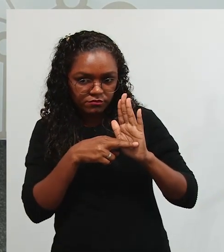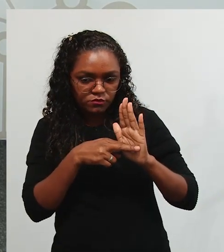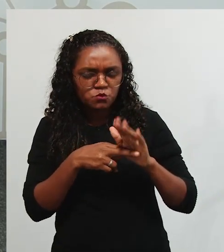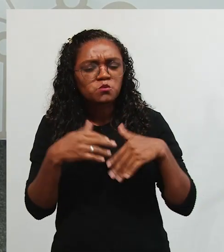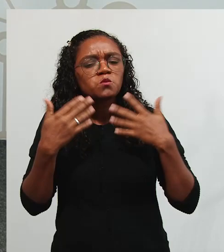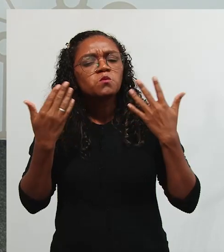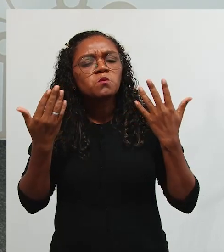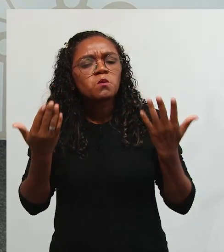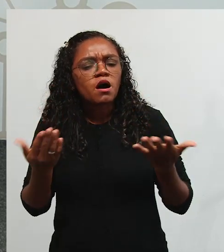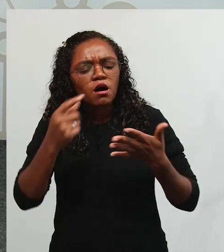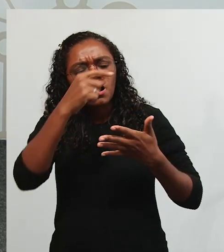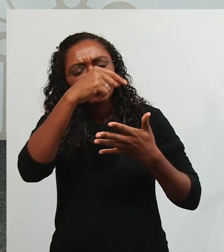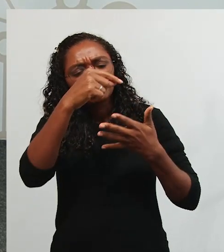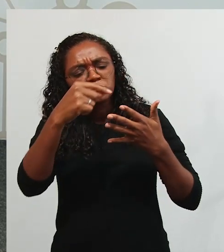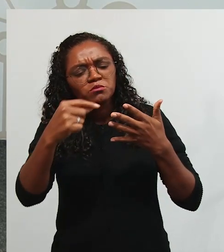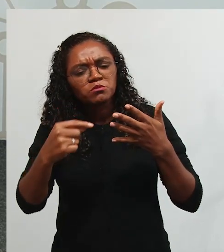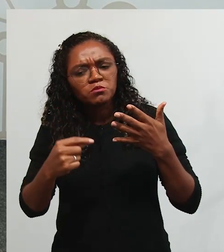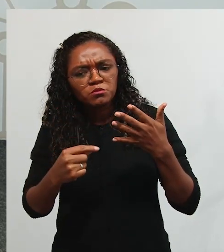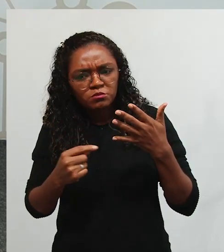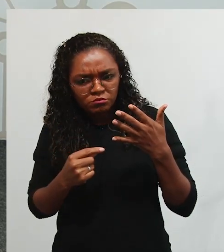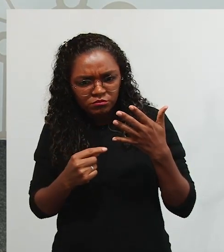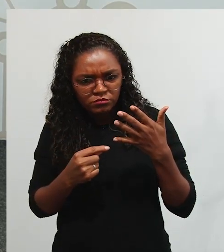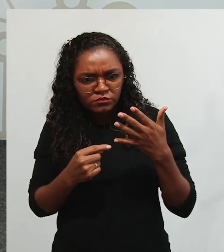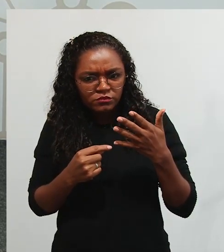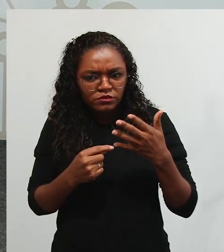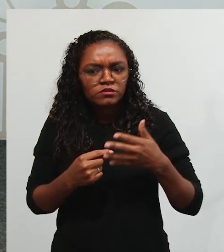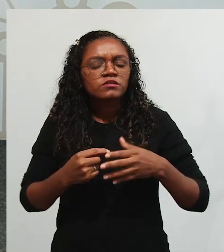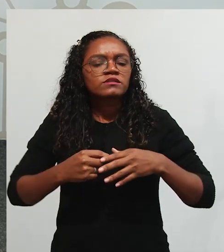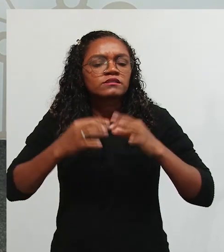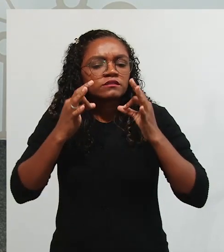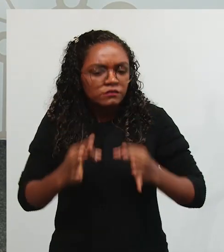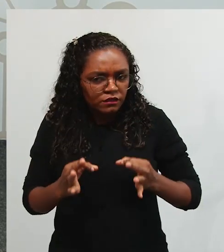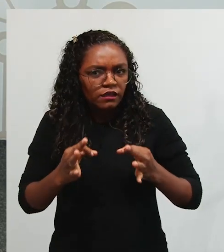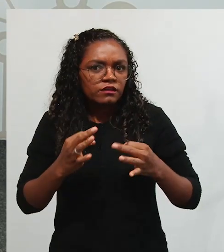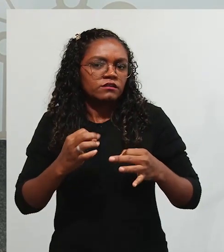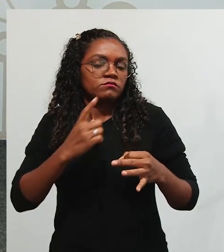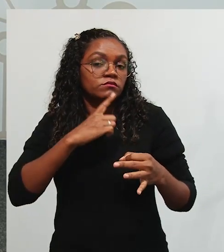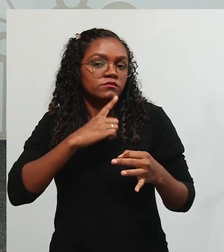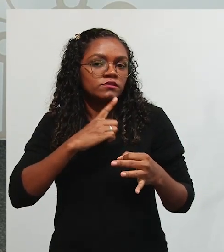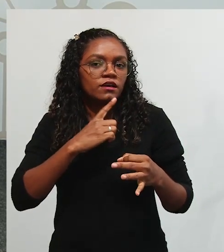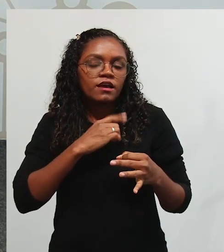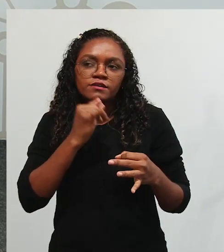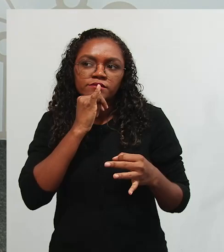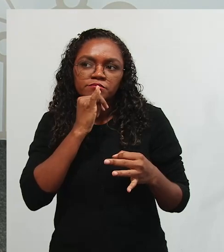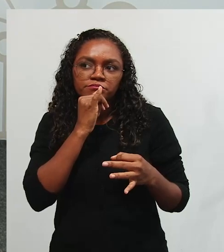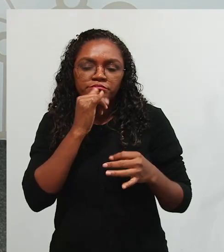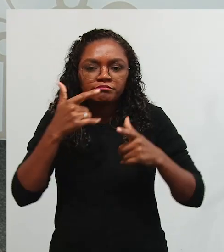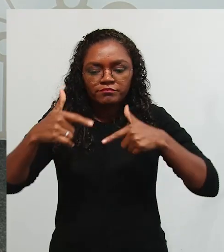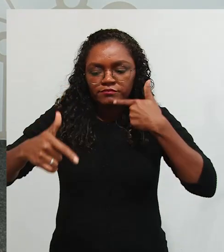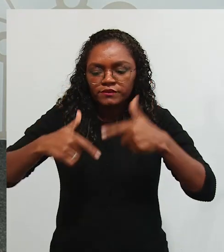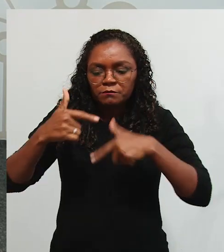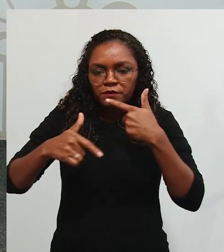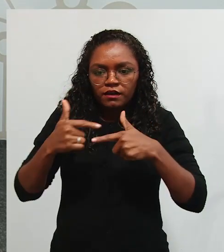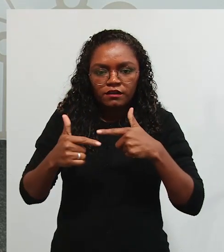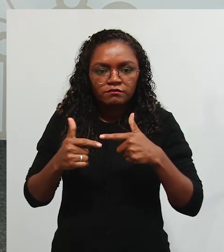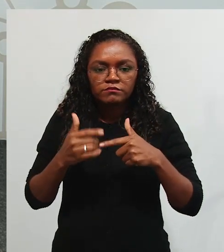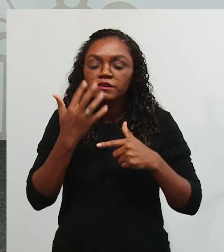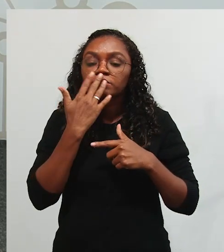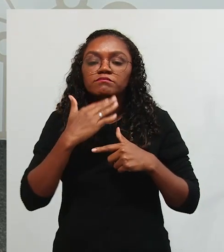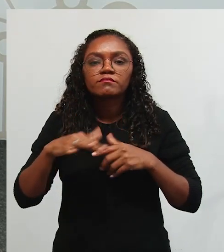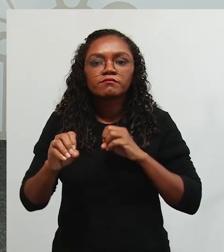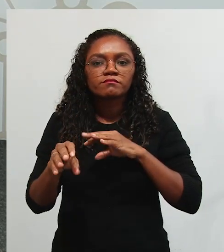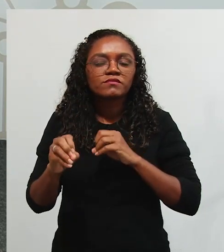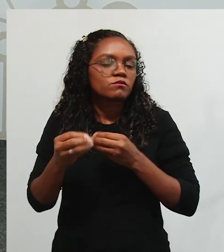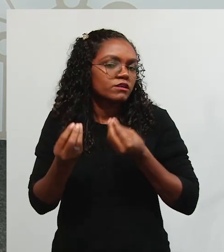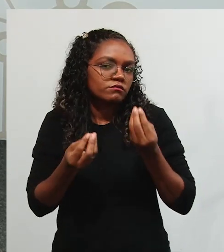são os elementos, quais são as multiplicidades que a gente tem quando a gente trabalha com isso na educação infantil? Por